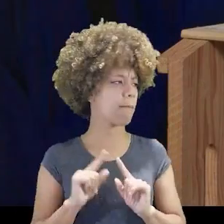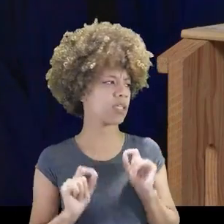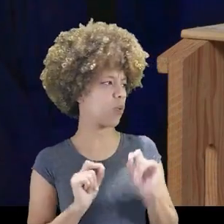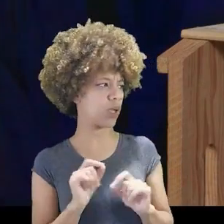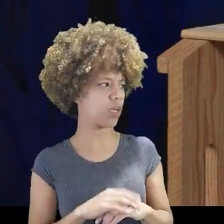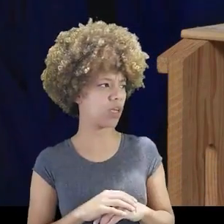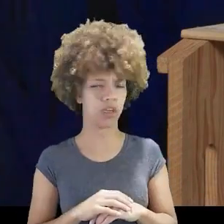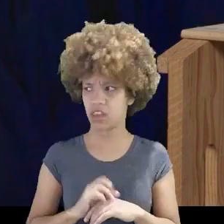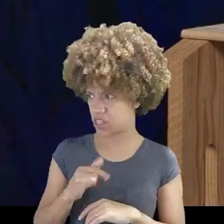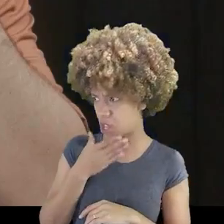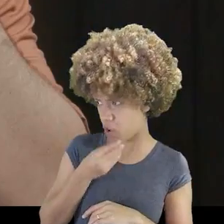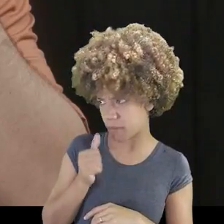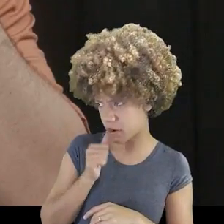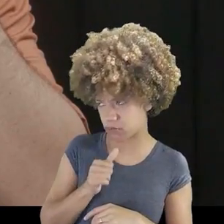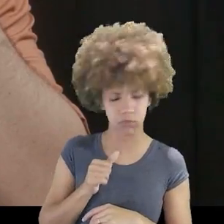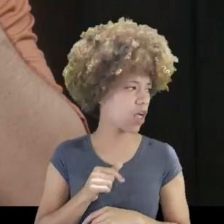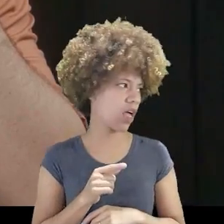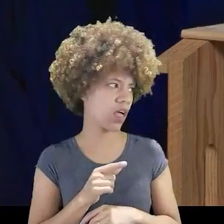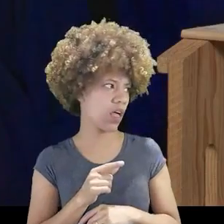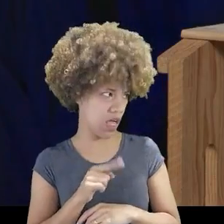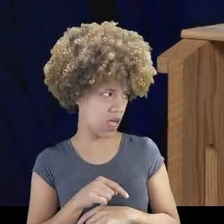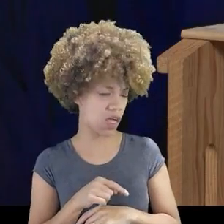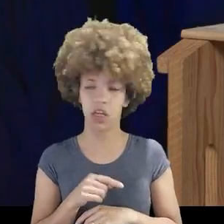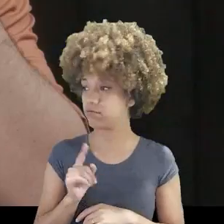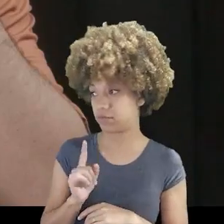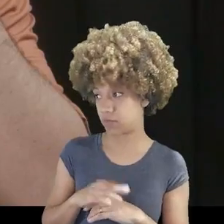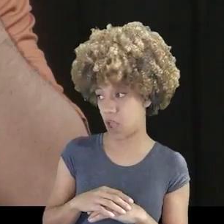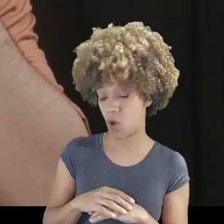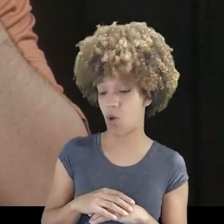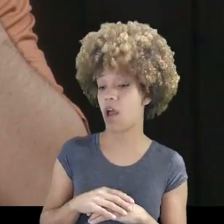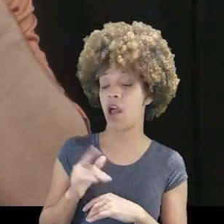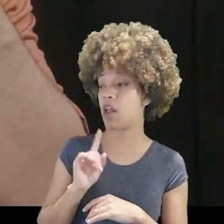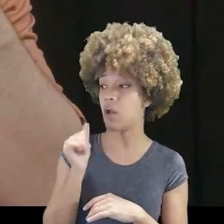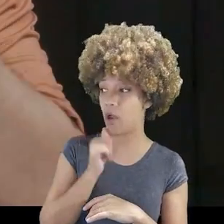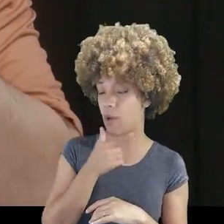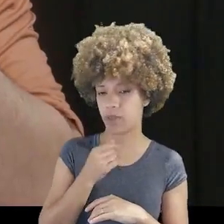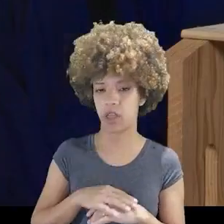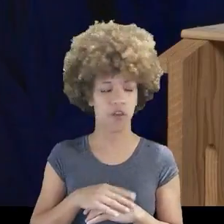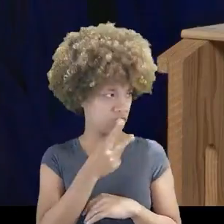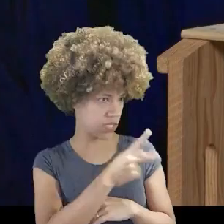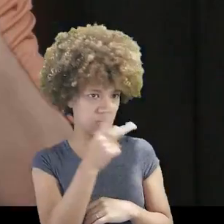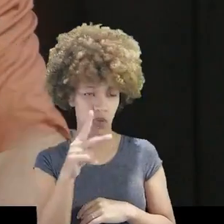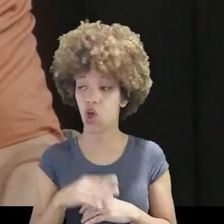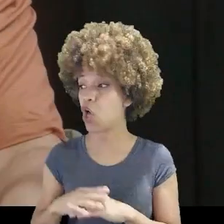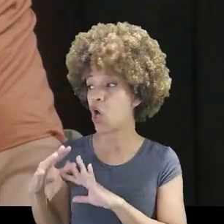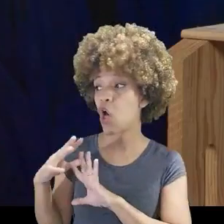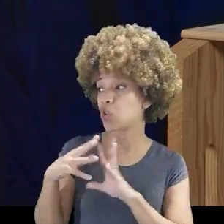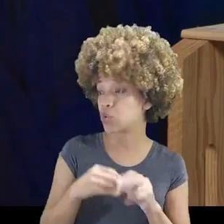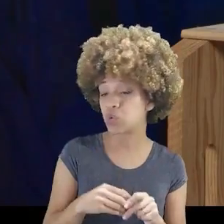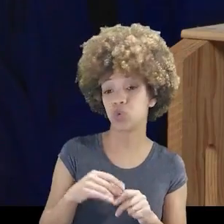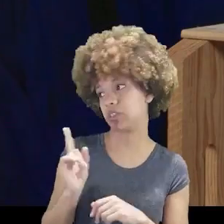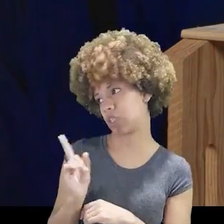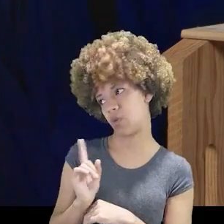ele é o que seria um homem não que ele é um sonho macia na região mas Deus eu só Deus você é Deus nós todos temos a